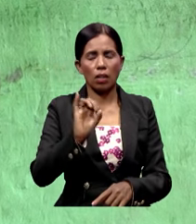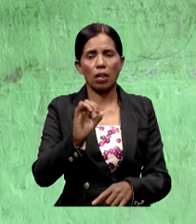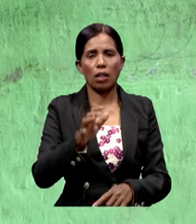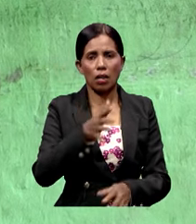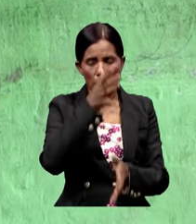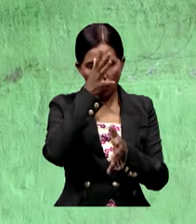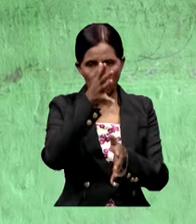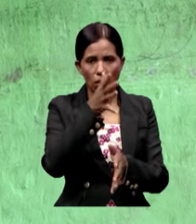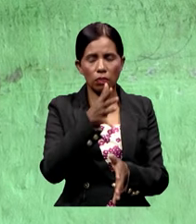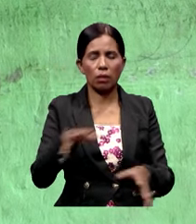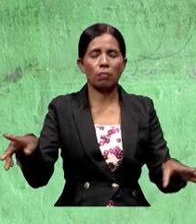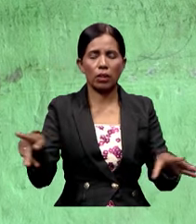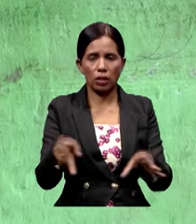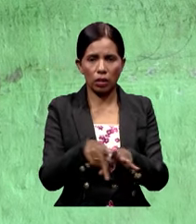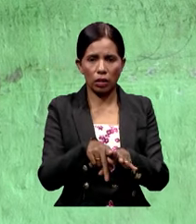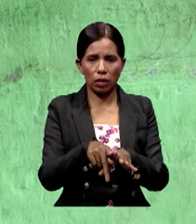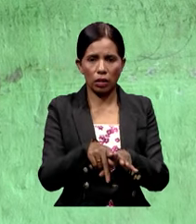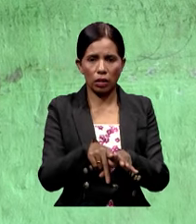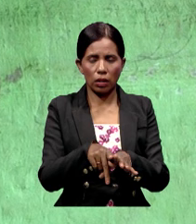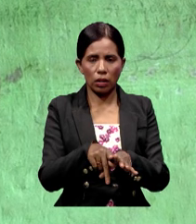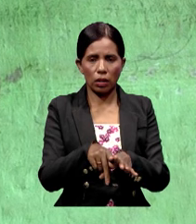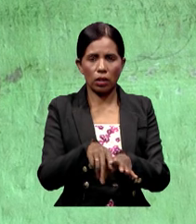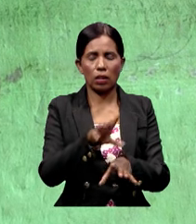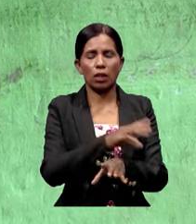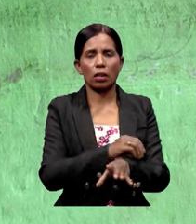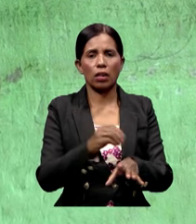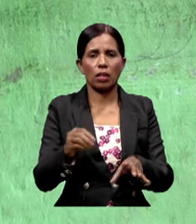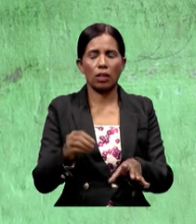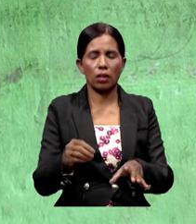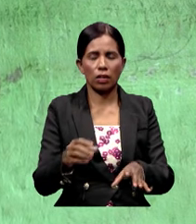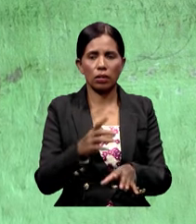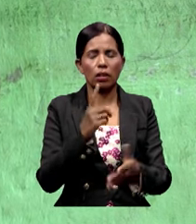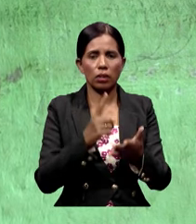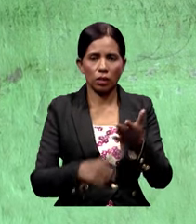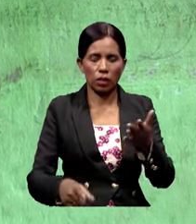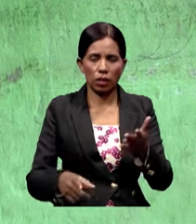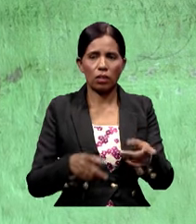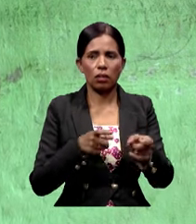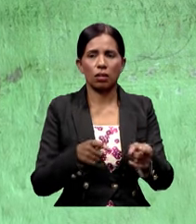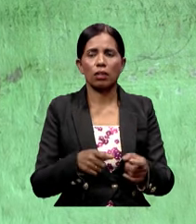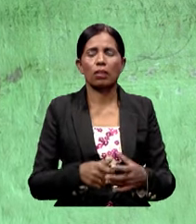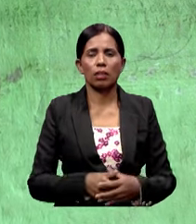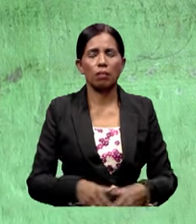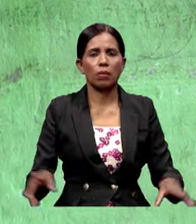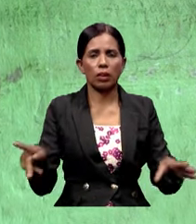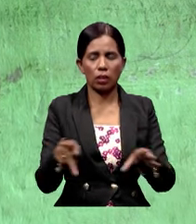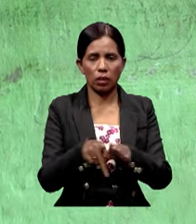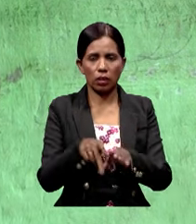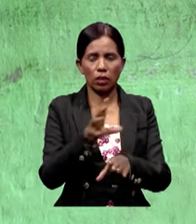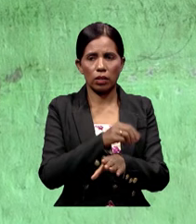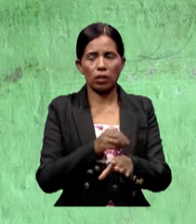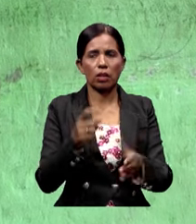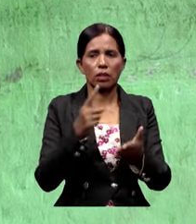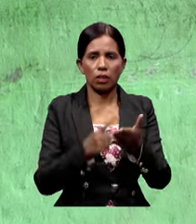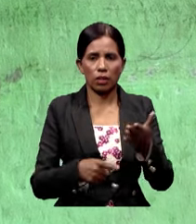di tabella di assalto sercene ma di tabella hola parte di operação